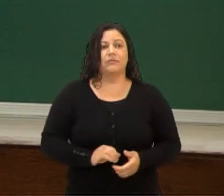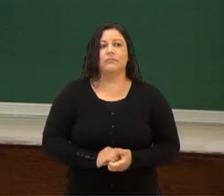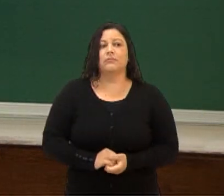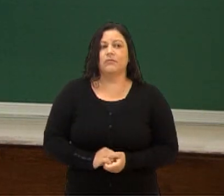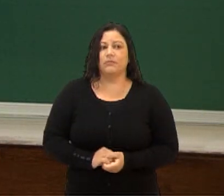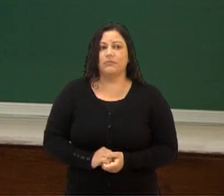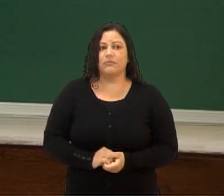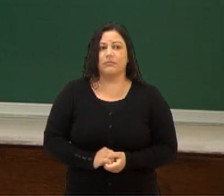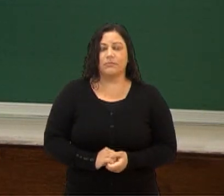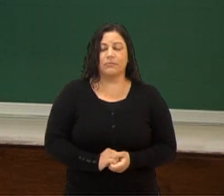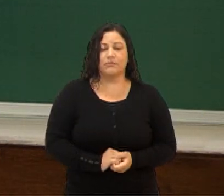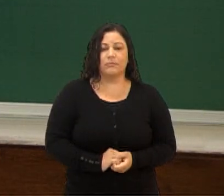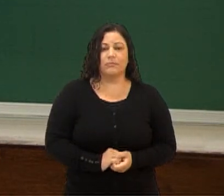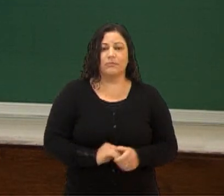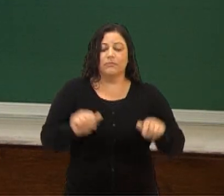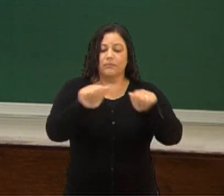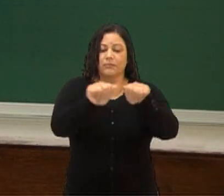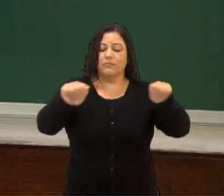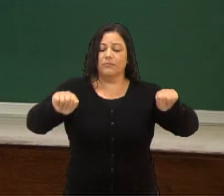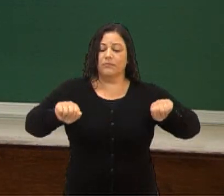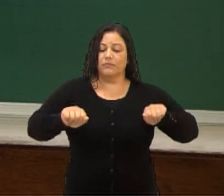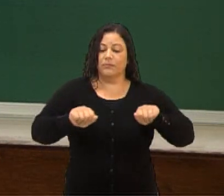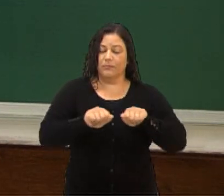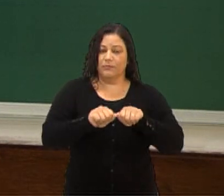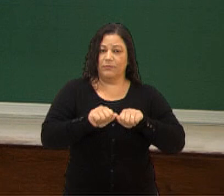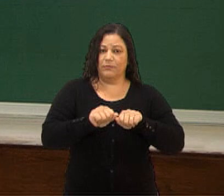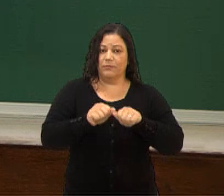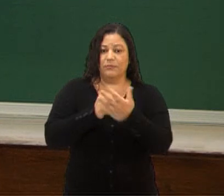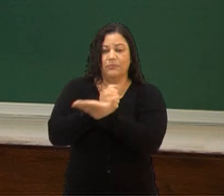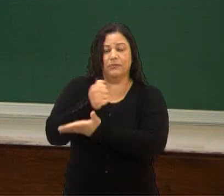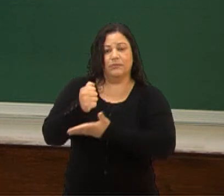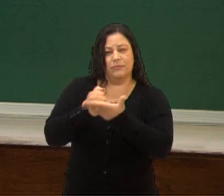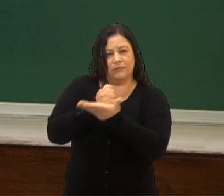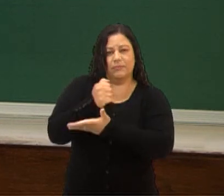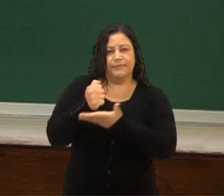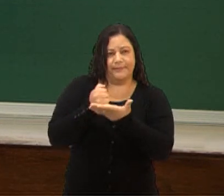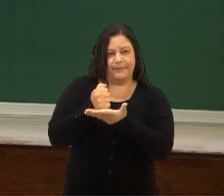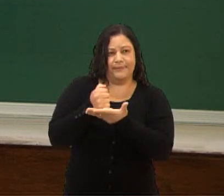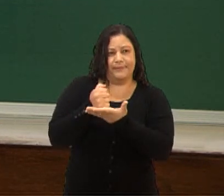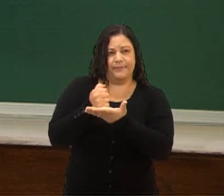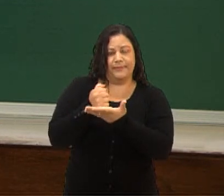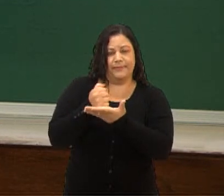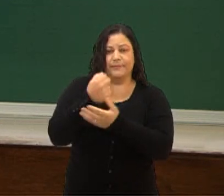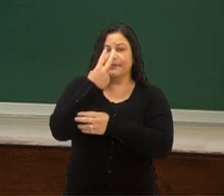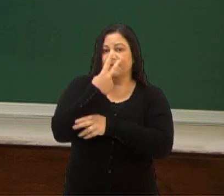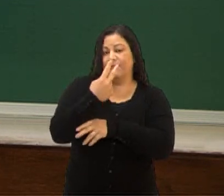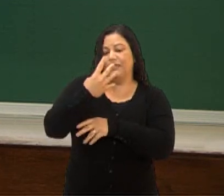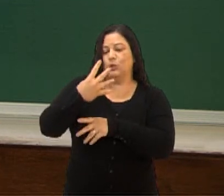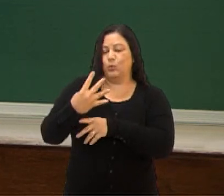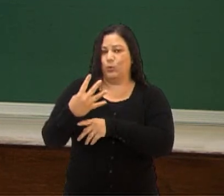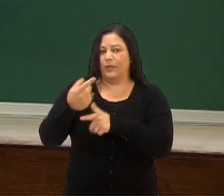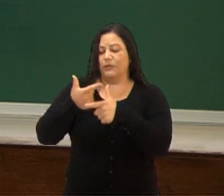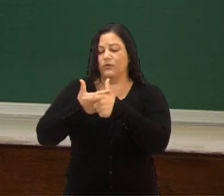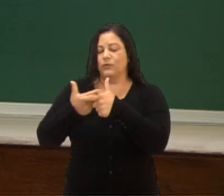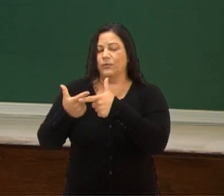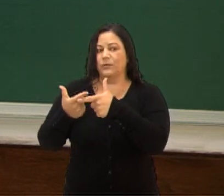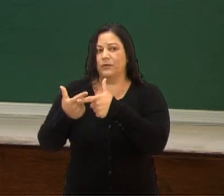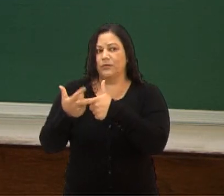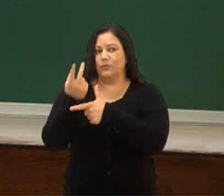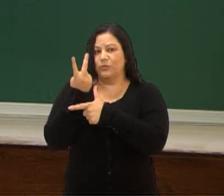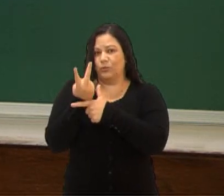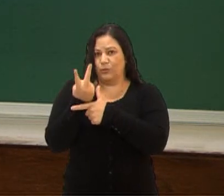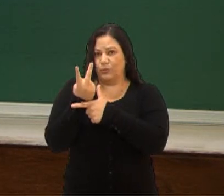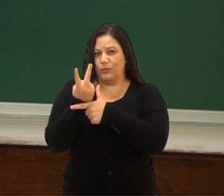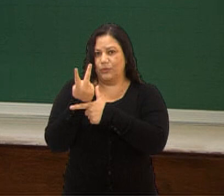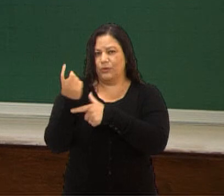Então, a área da base é 8 vezes 3, 24, dividido por 2, 12. Então, nós temos uma área de base de 12 centímetros quadrados.